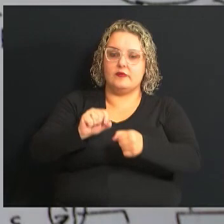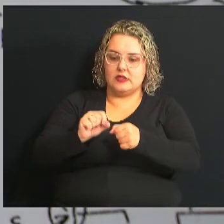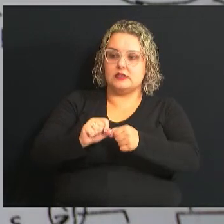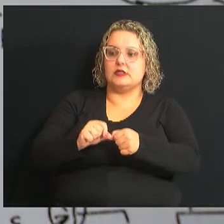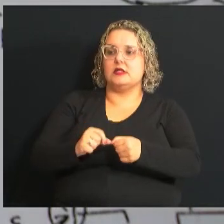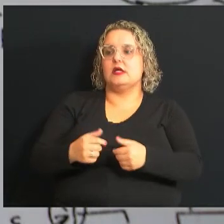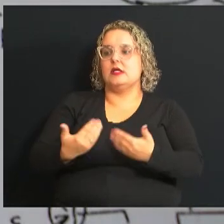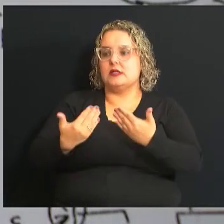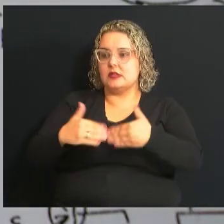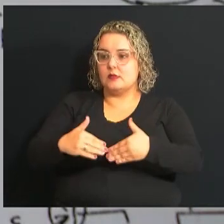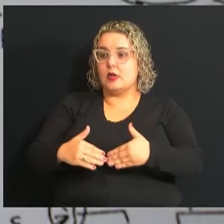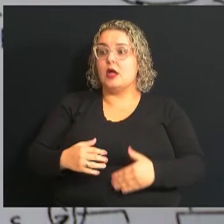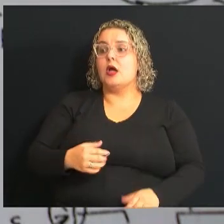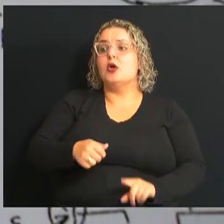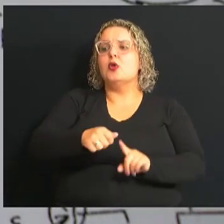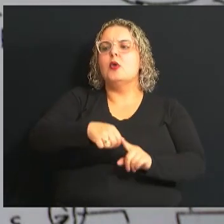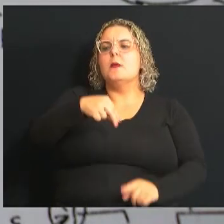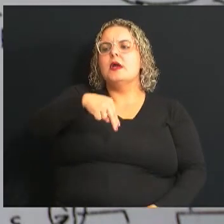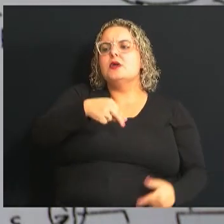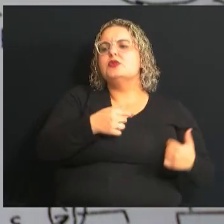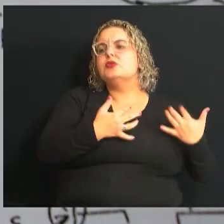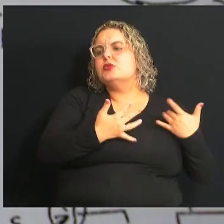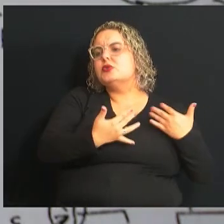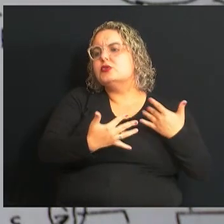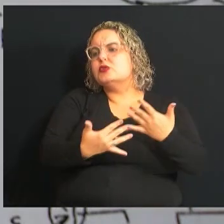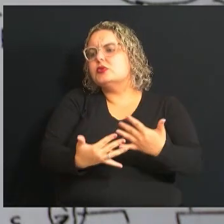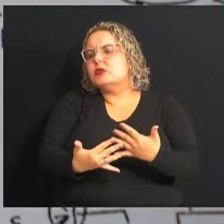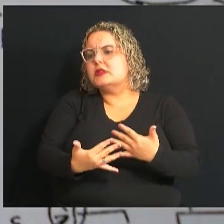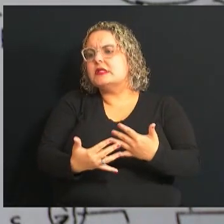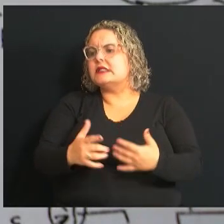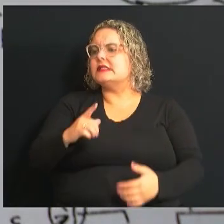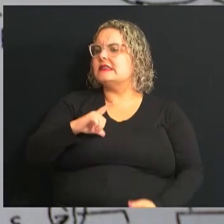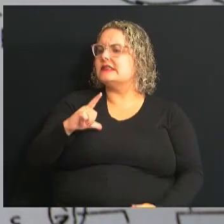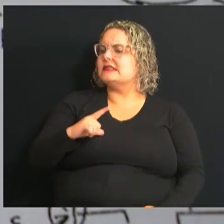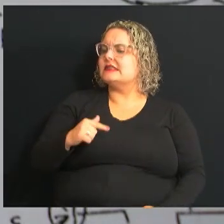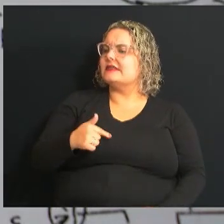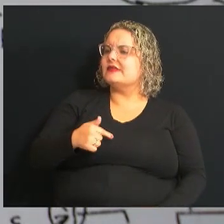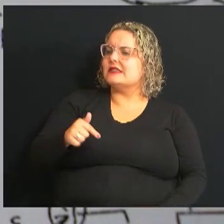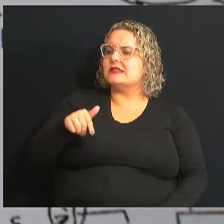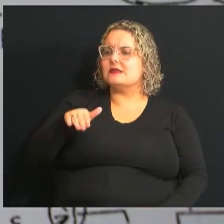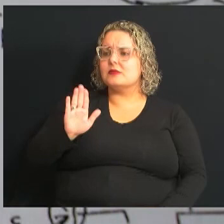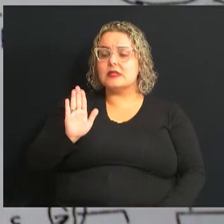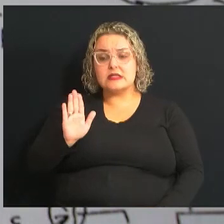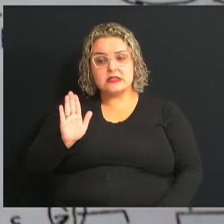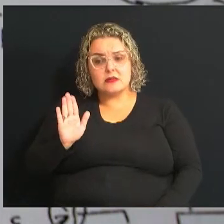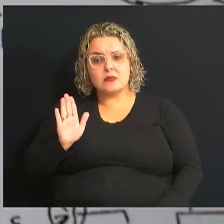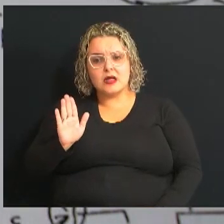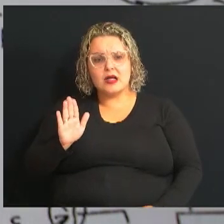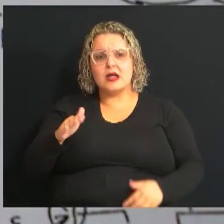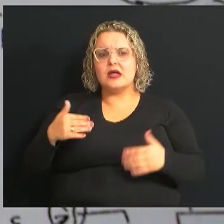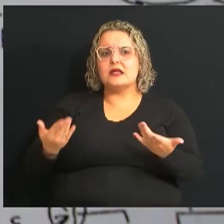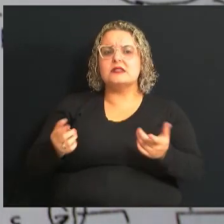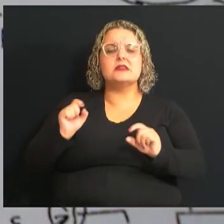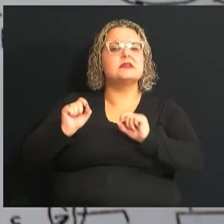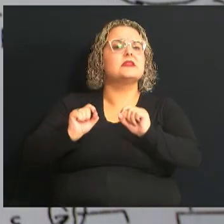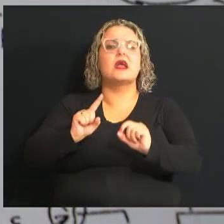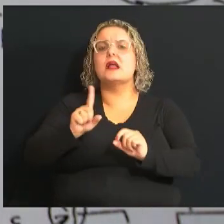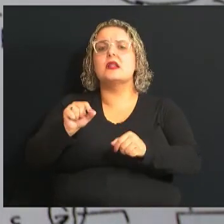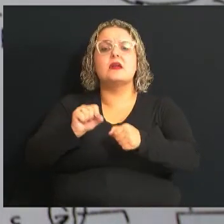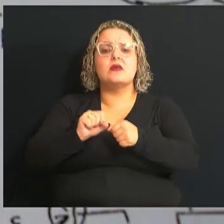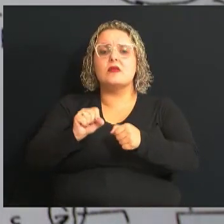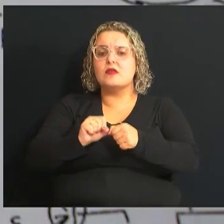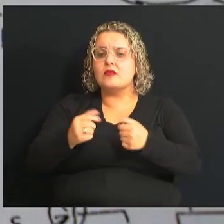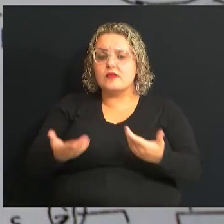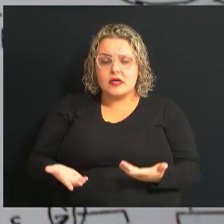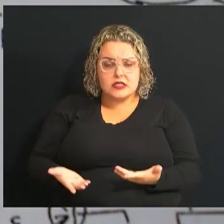De novembro para cá, teve algumas semanas a mais aí. Quem acabou não fazendo